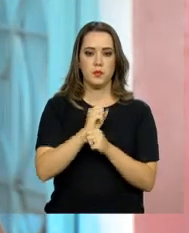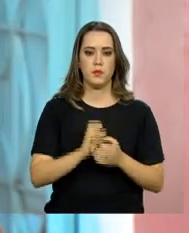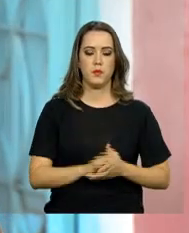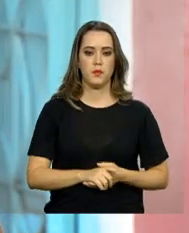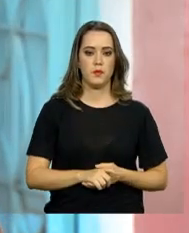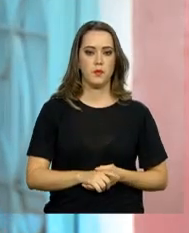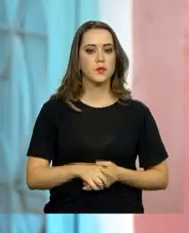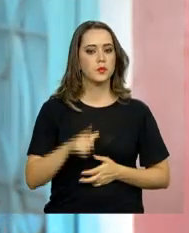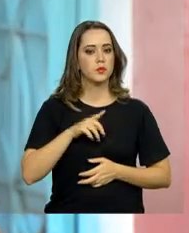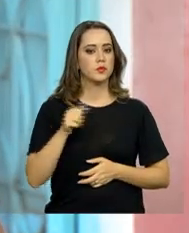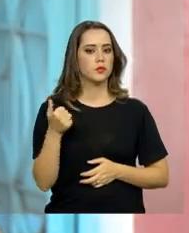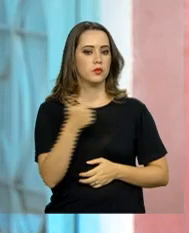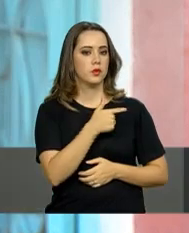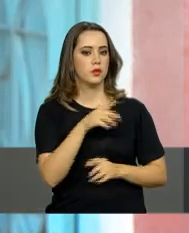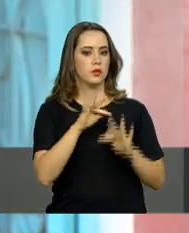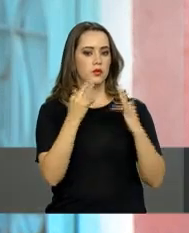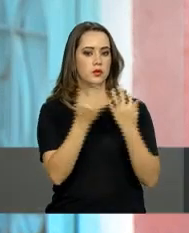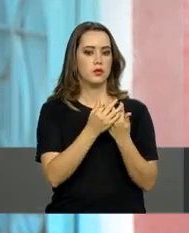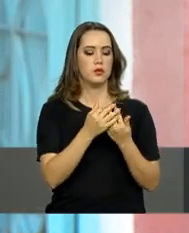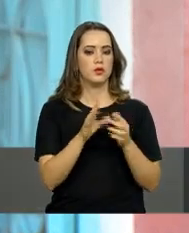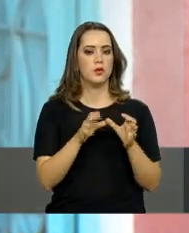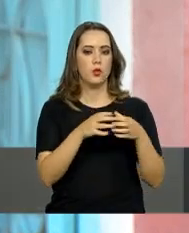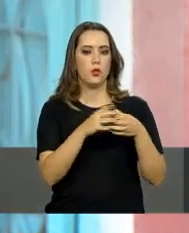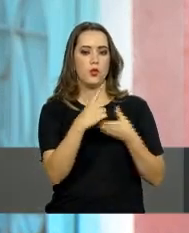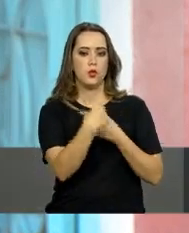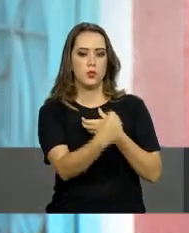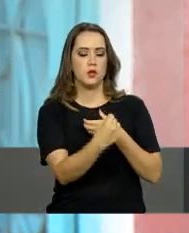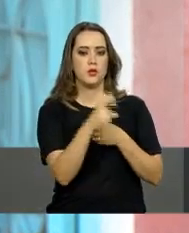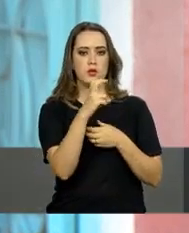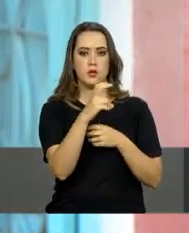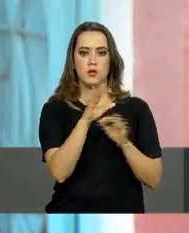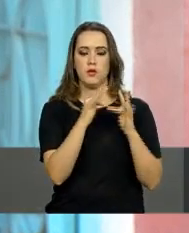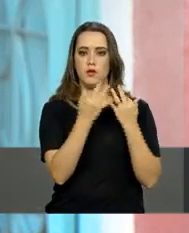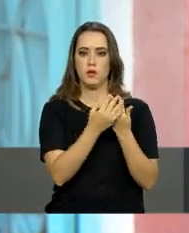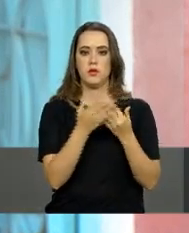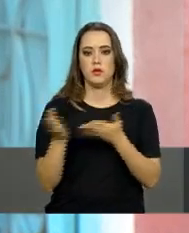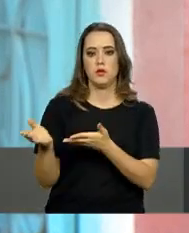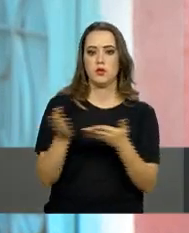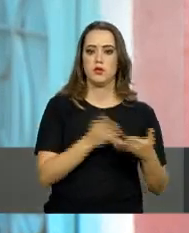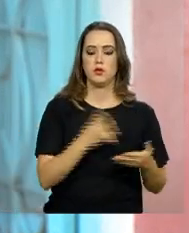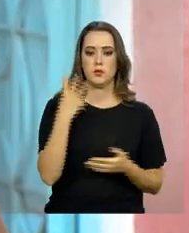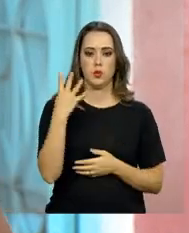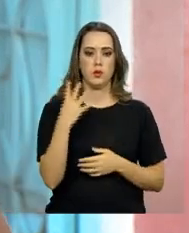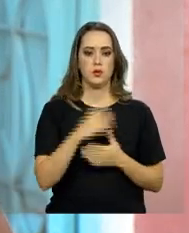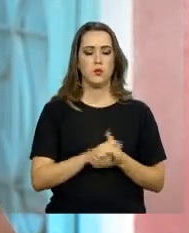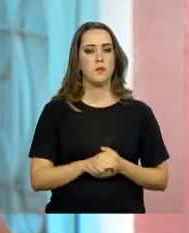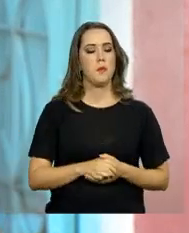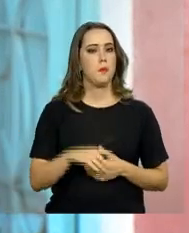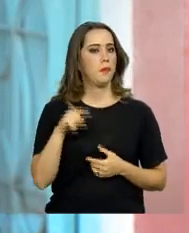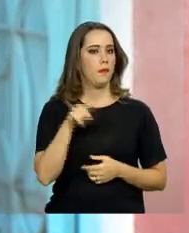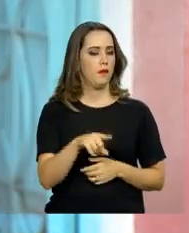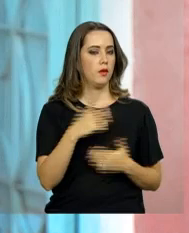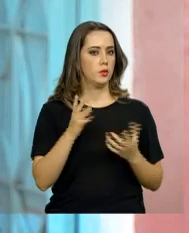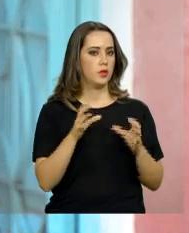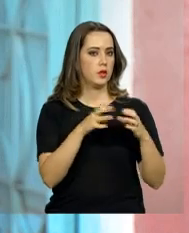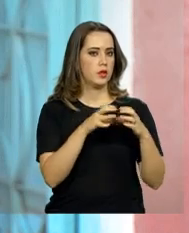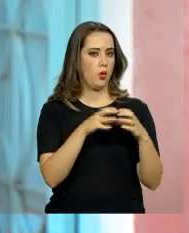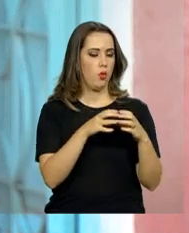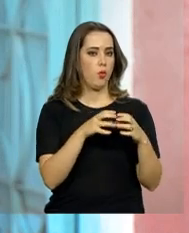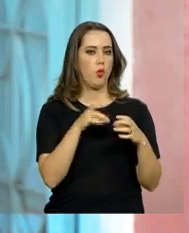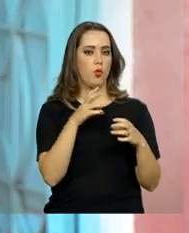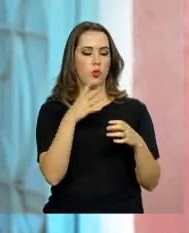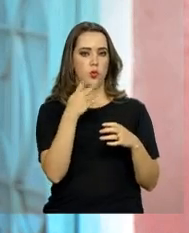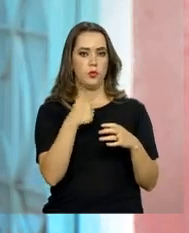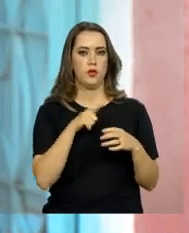compõe em 12 famílias a gente teve uma saída de um grupo de cinco pessoas e por isso a gente receber esses quatro e aí dessas desse grupo a gente tem